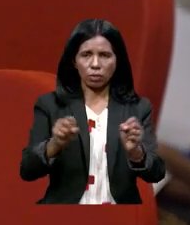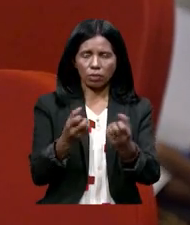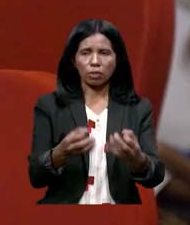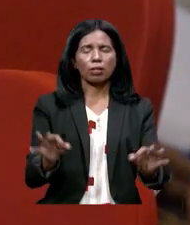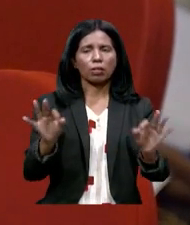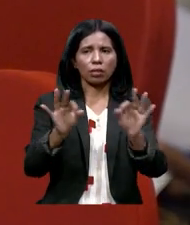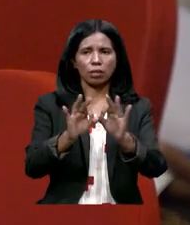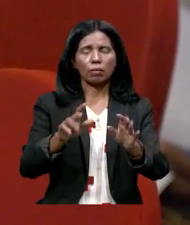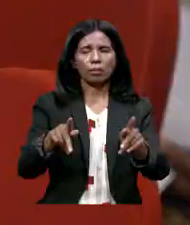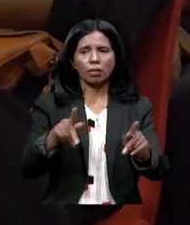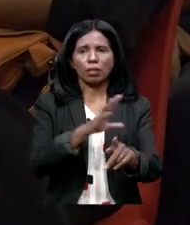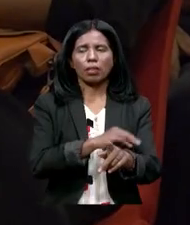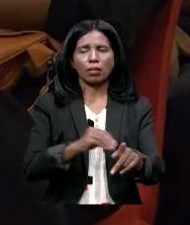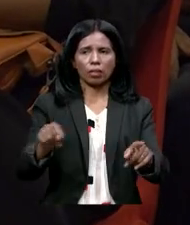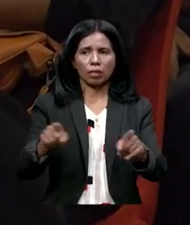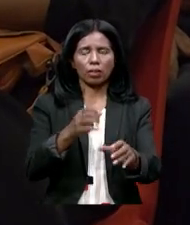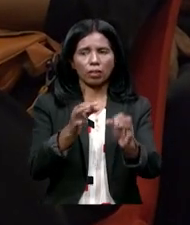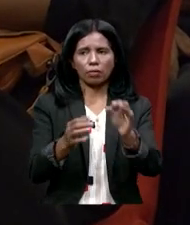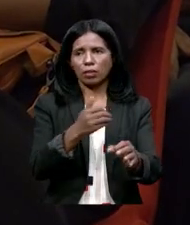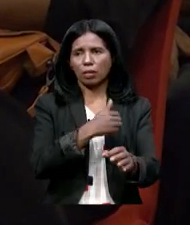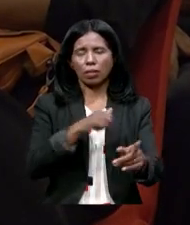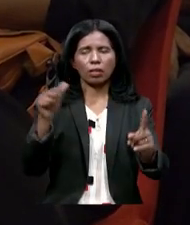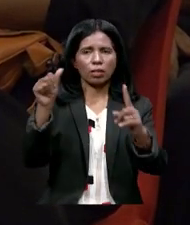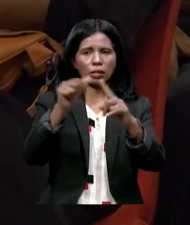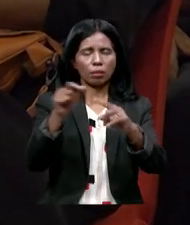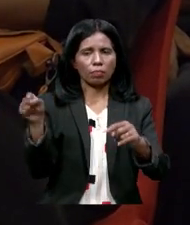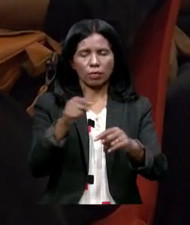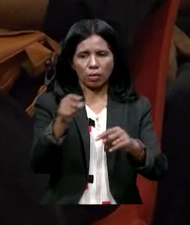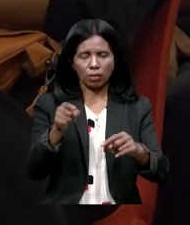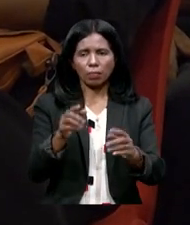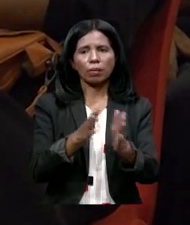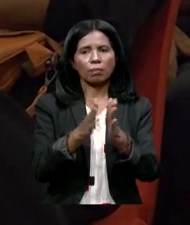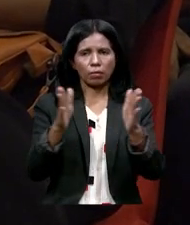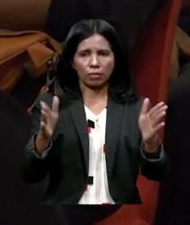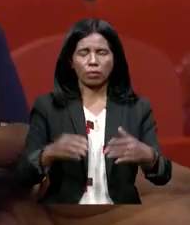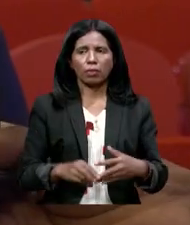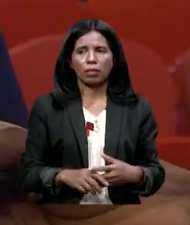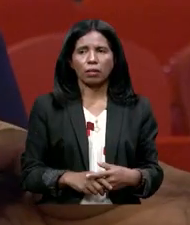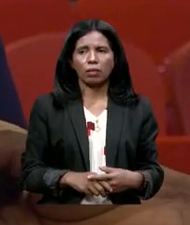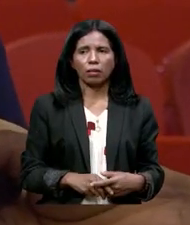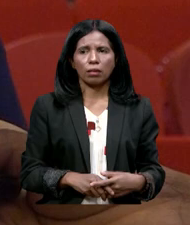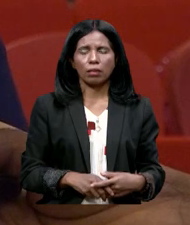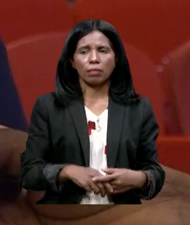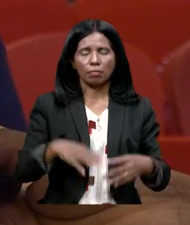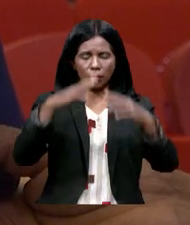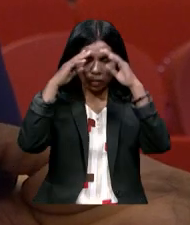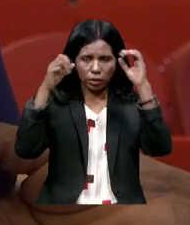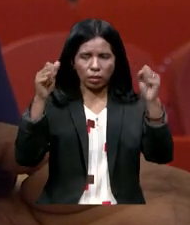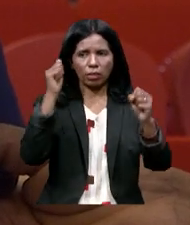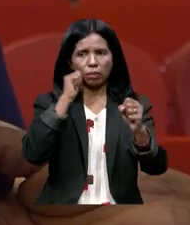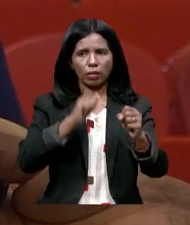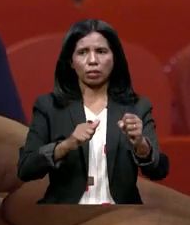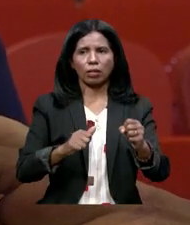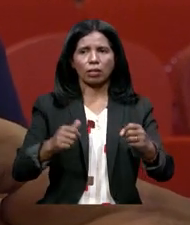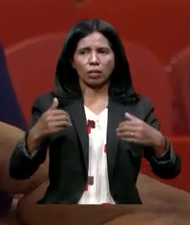no privado Síria e Timor-Leste, mas que será 15% no BEPOT. Presidente, feito